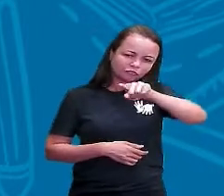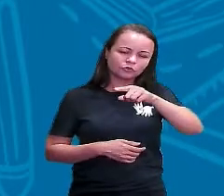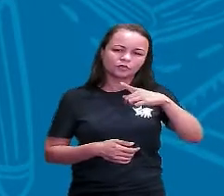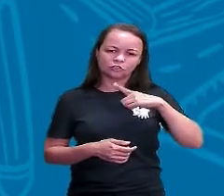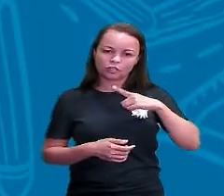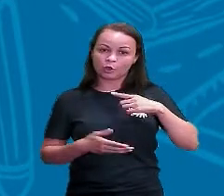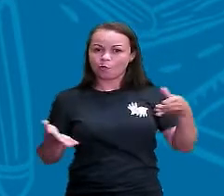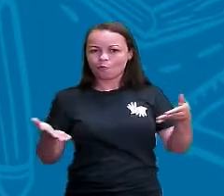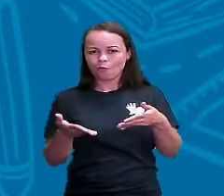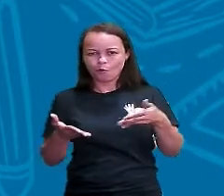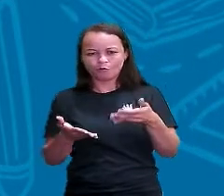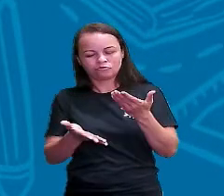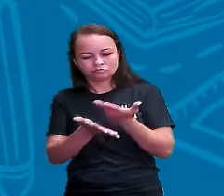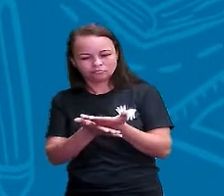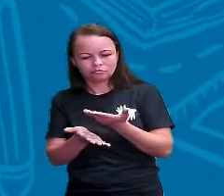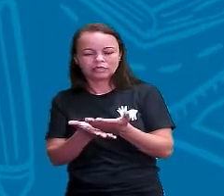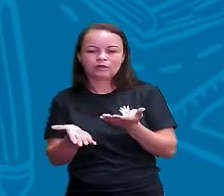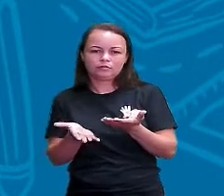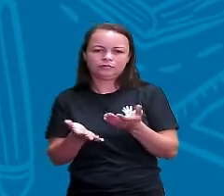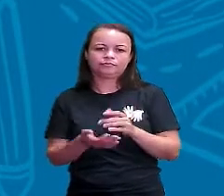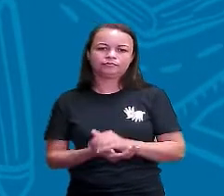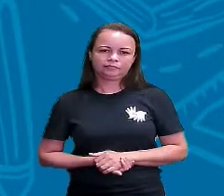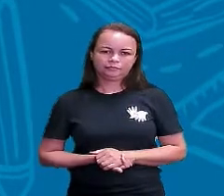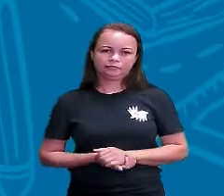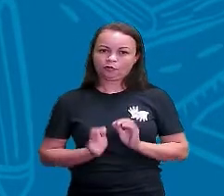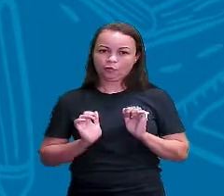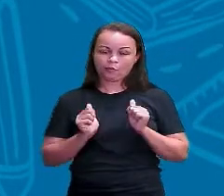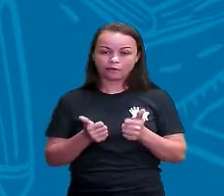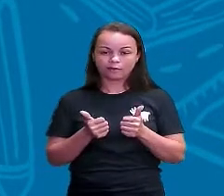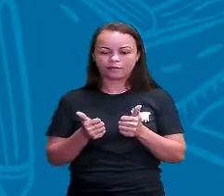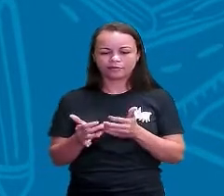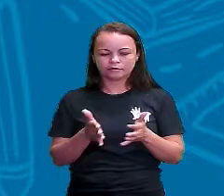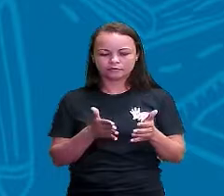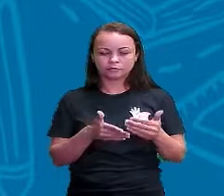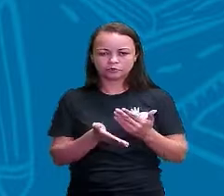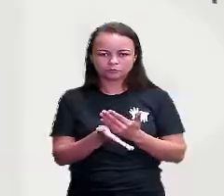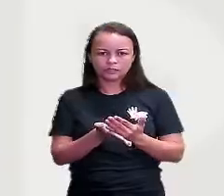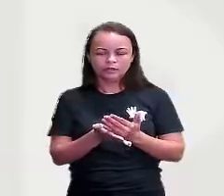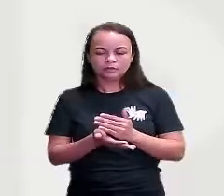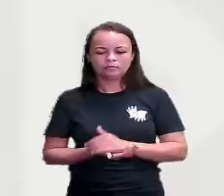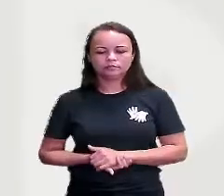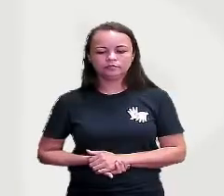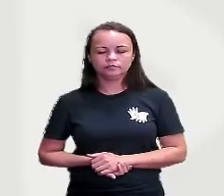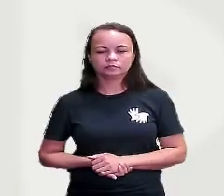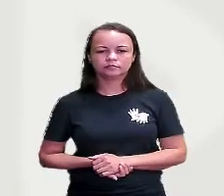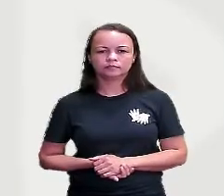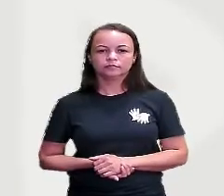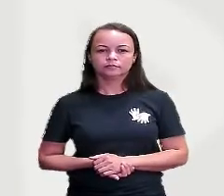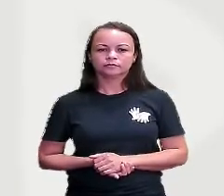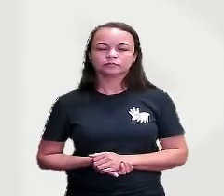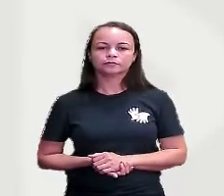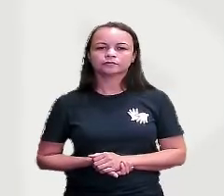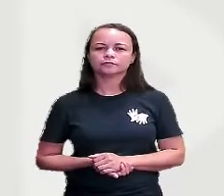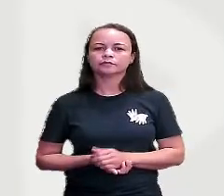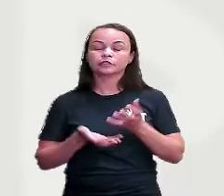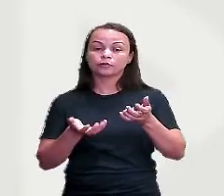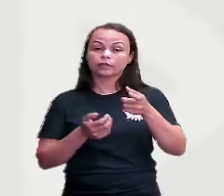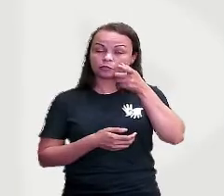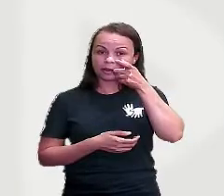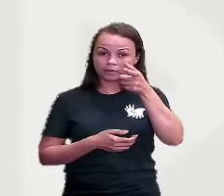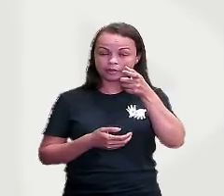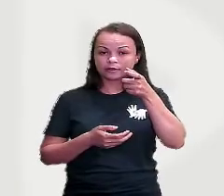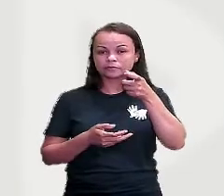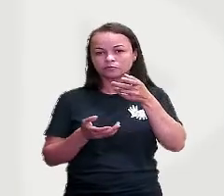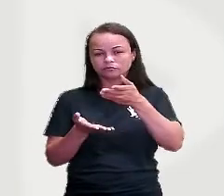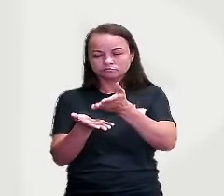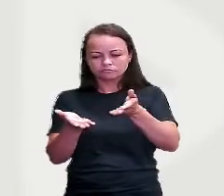de hoje, que vocês vão ter nessa aula de hoje. Perfeito? Então vamos lá. Primeira coisa que eu gostaria de chamar a atenção de vocês, e aí